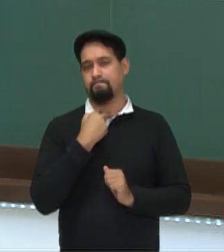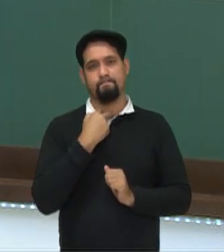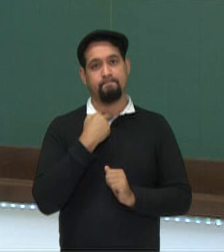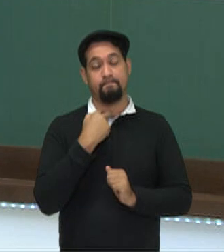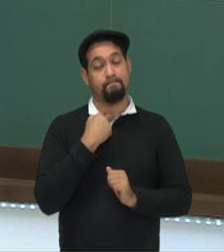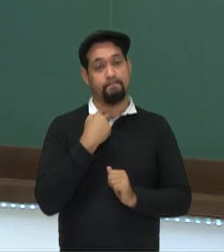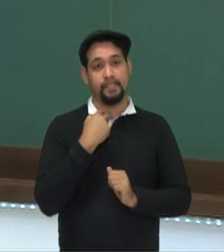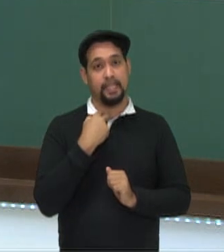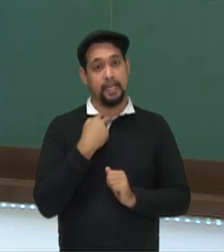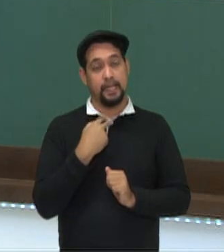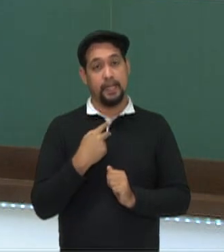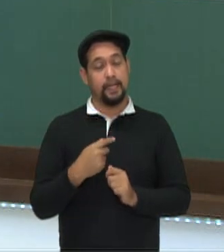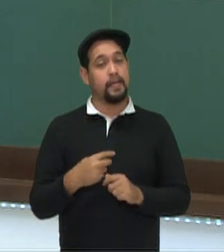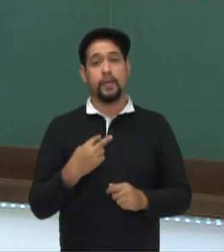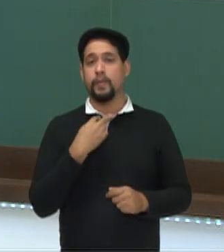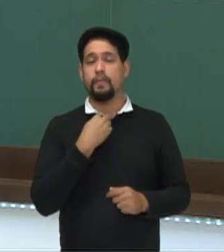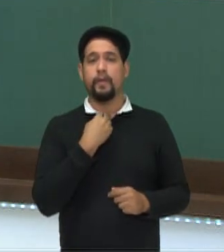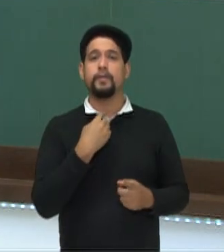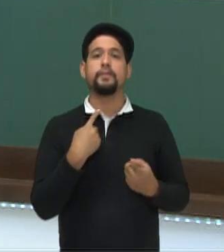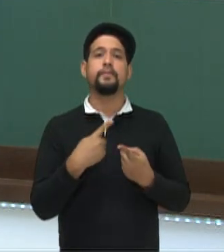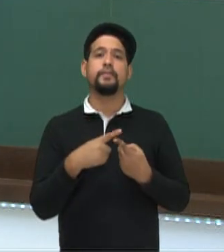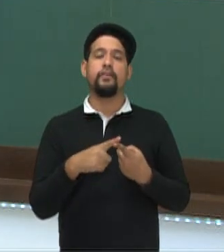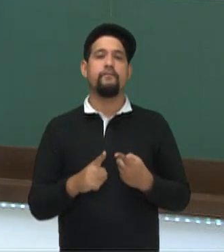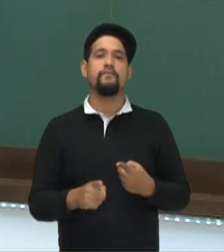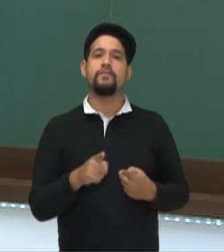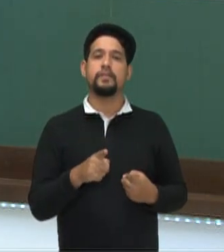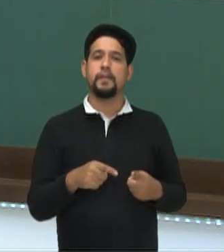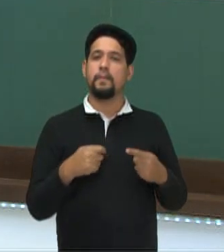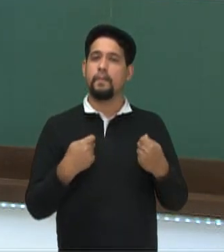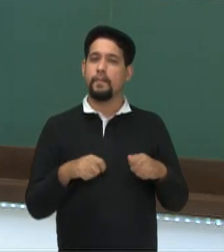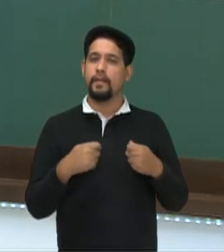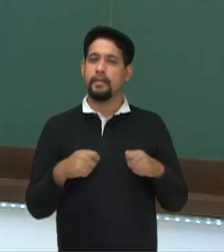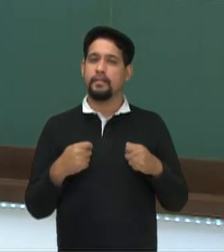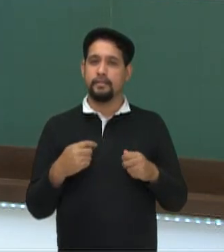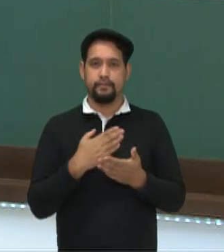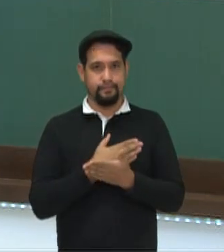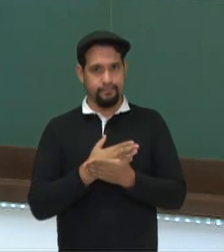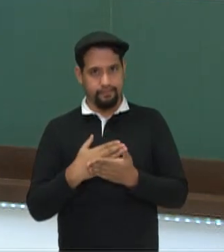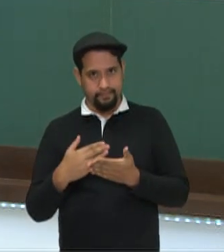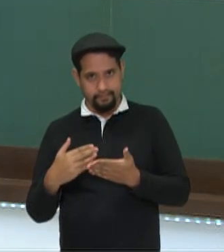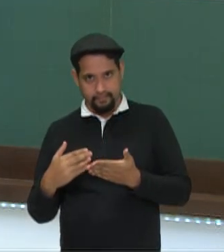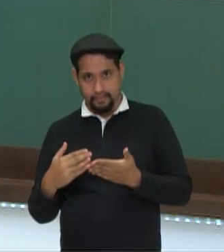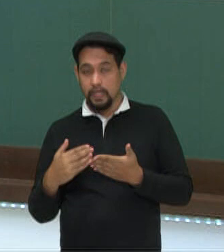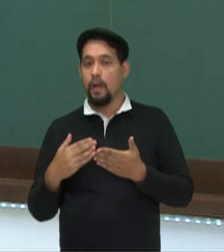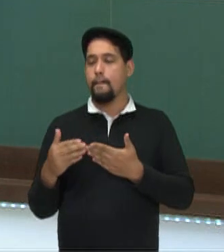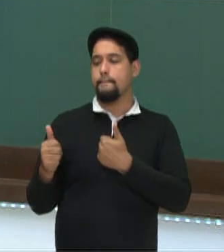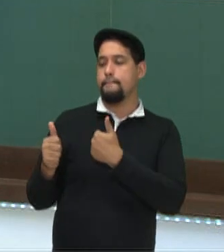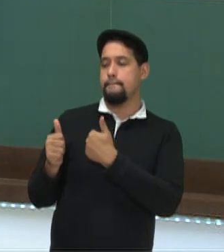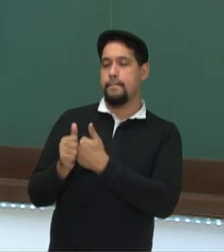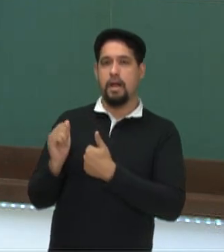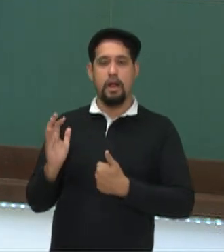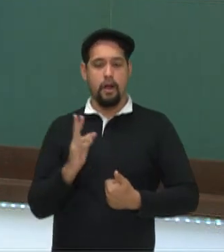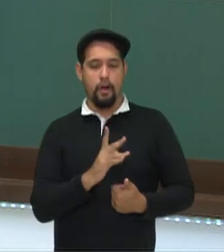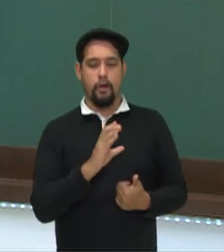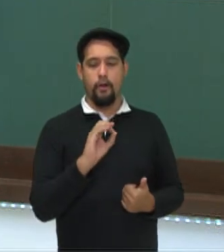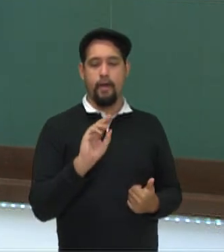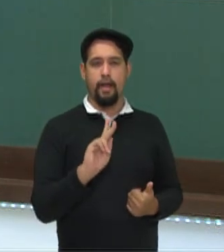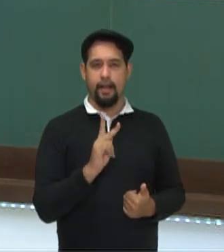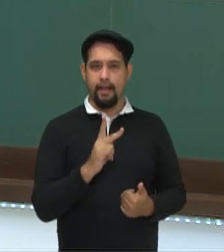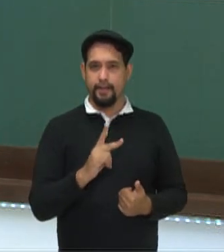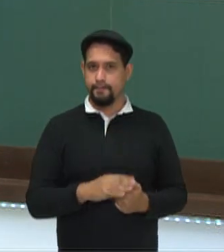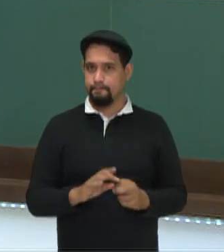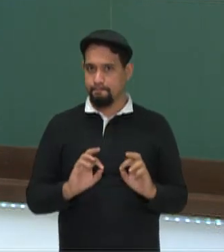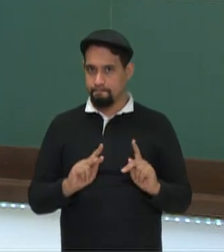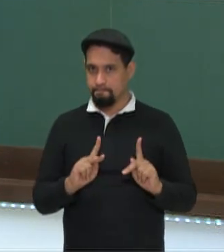Não dá. Neste caso, não dá, porque você deve iniciar da extremidade mais próxima do OH.